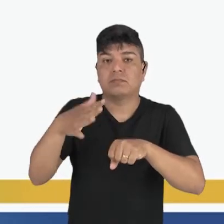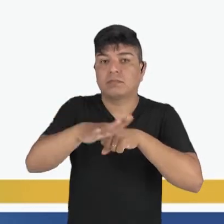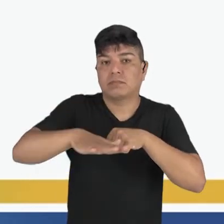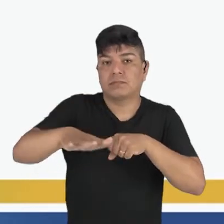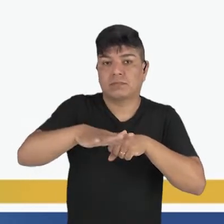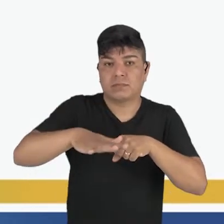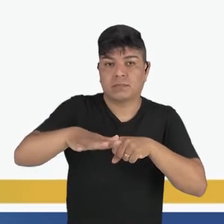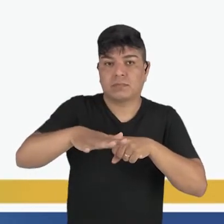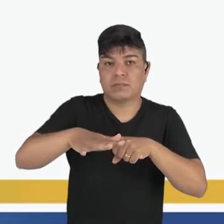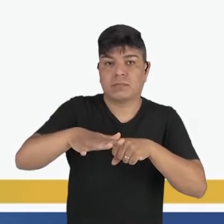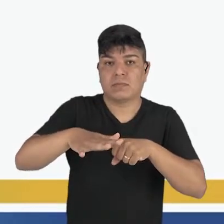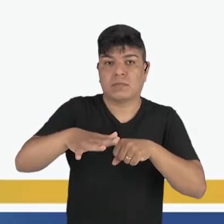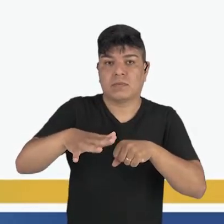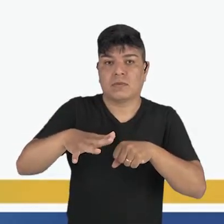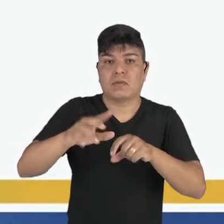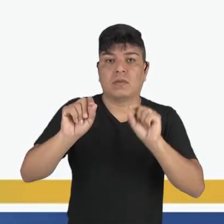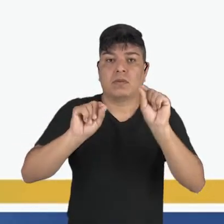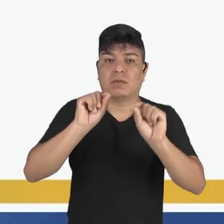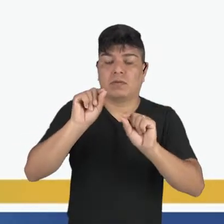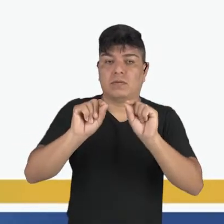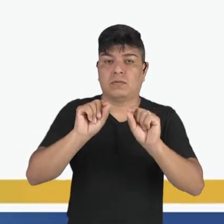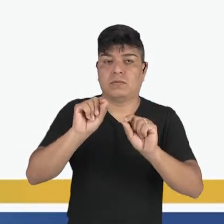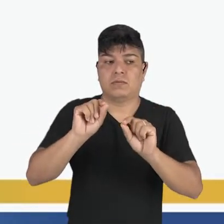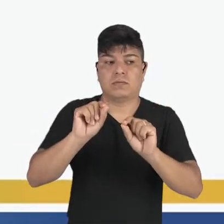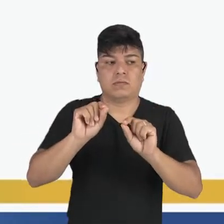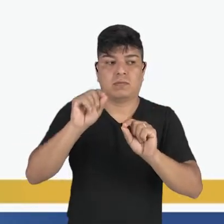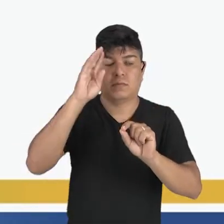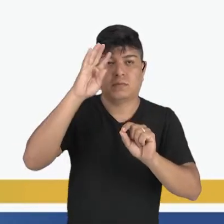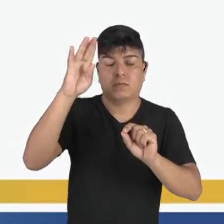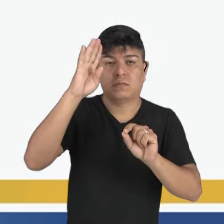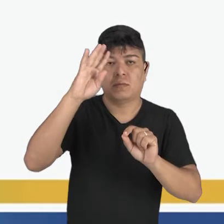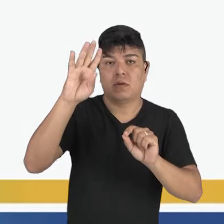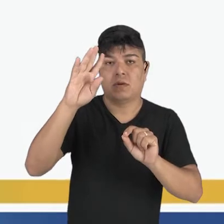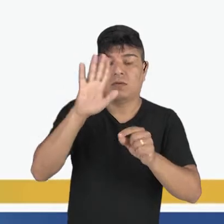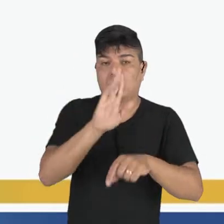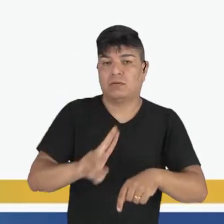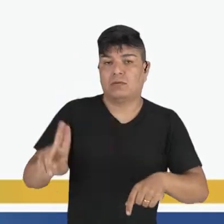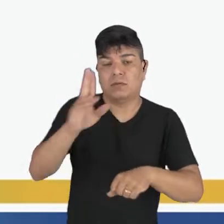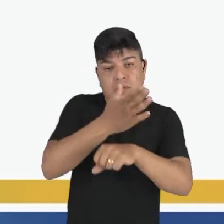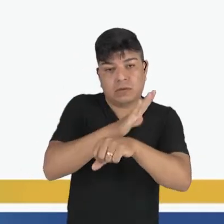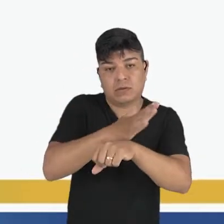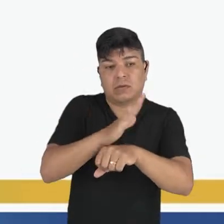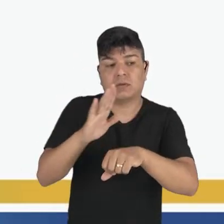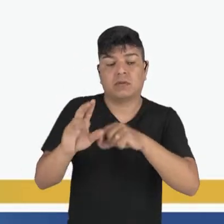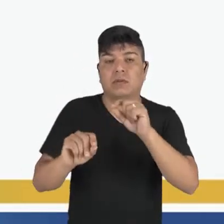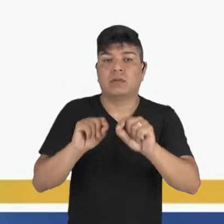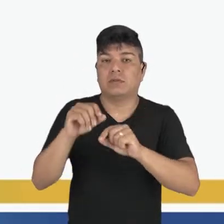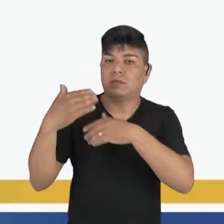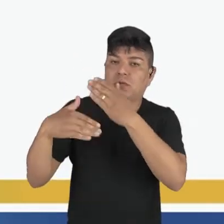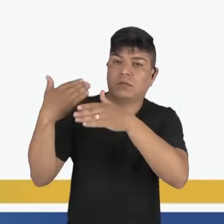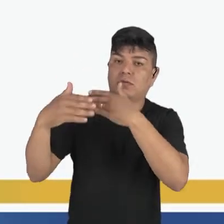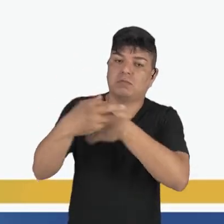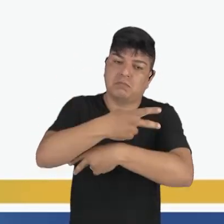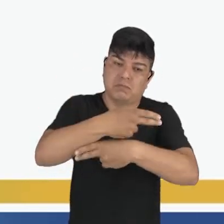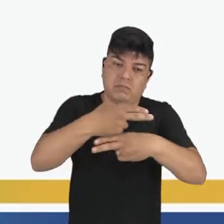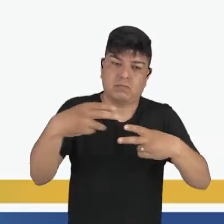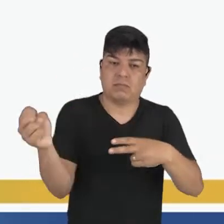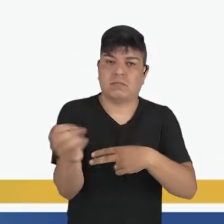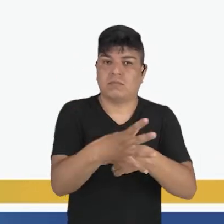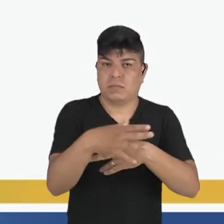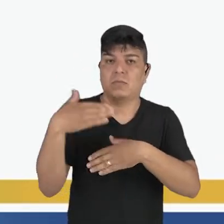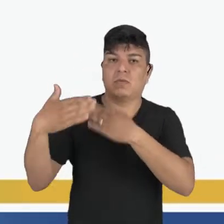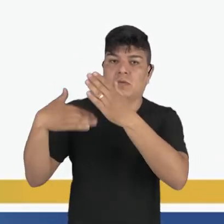na base, que está ali no plano da teoria, e aplica ele em algo prático, né? Você pode desenvolver um novo produto, um